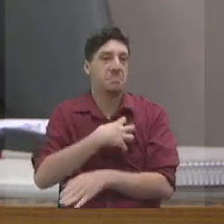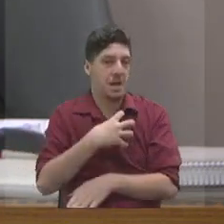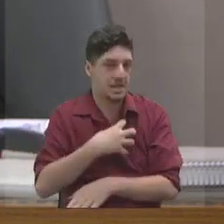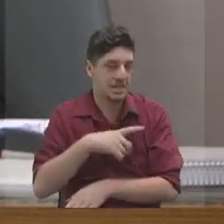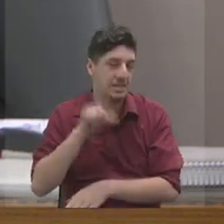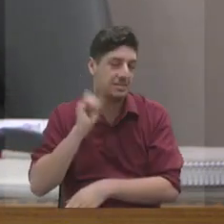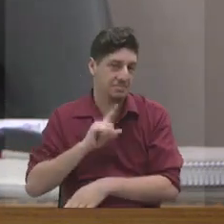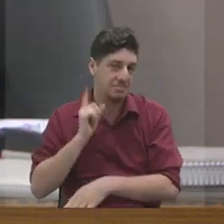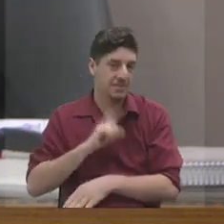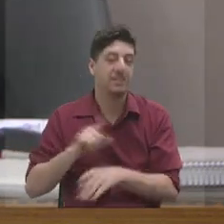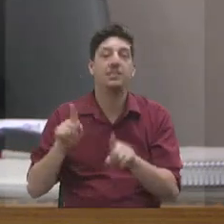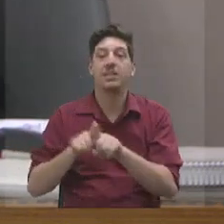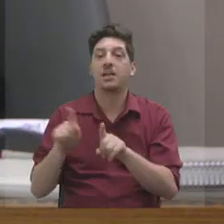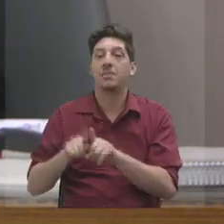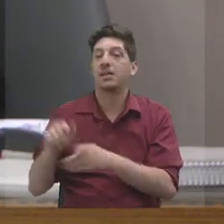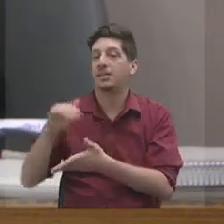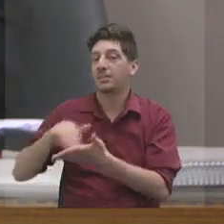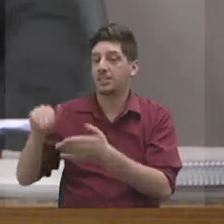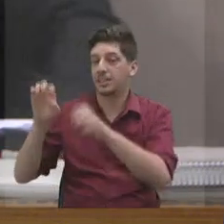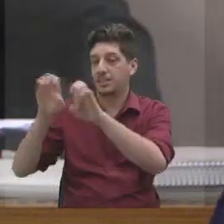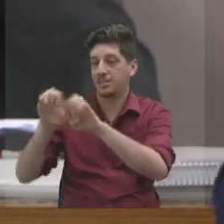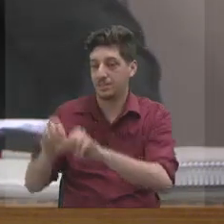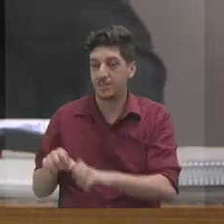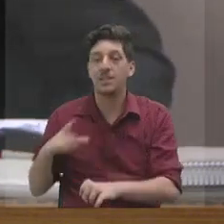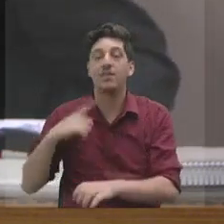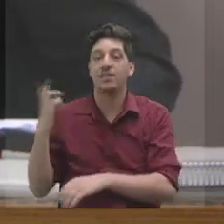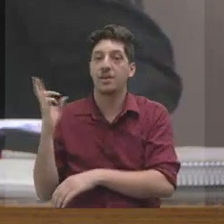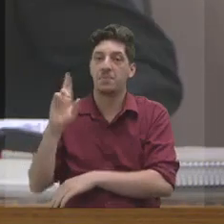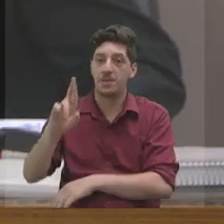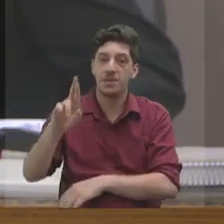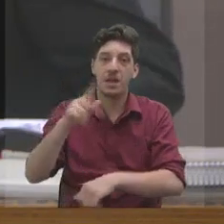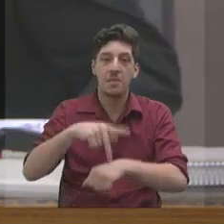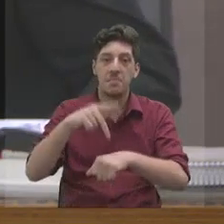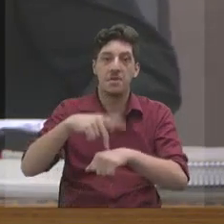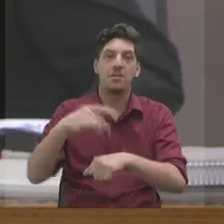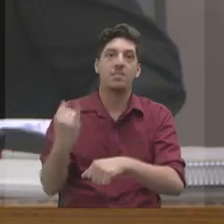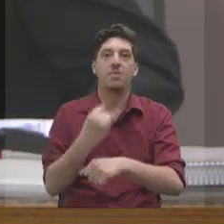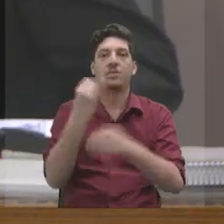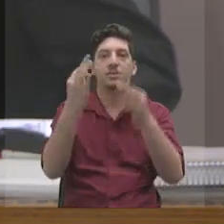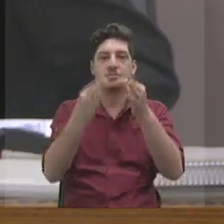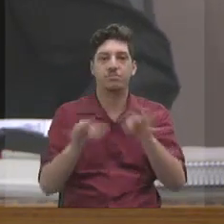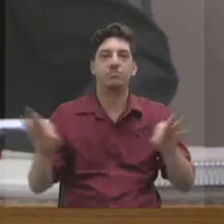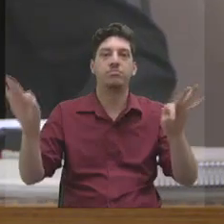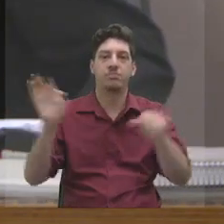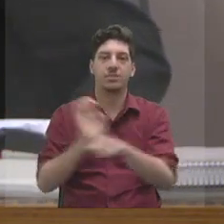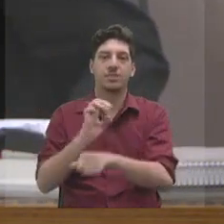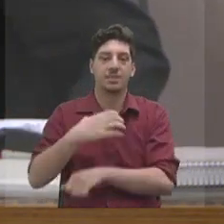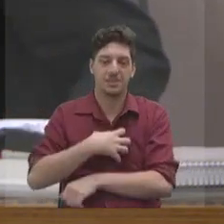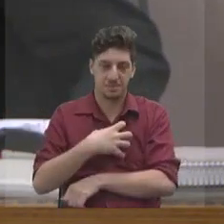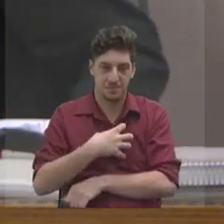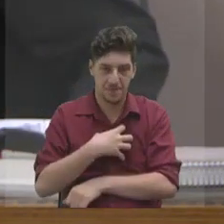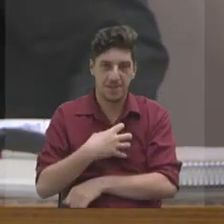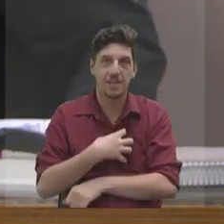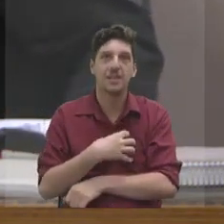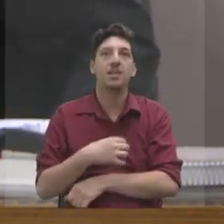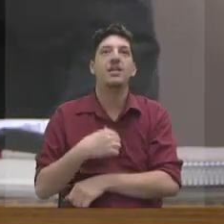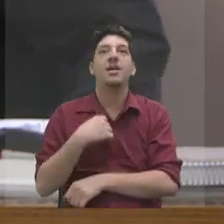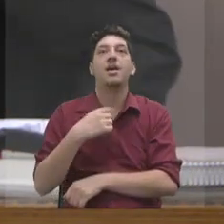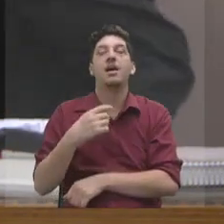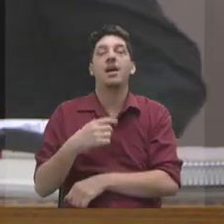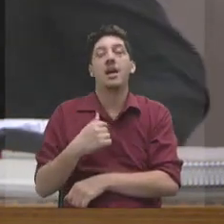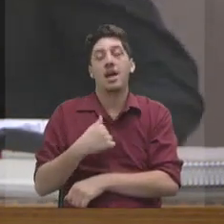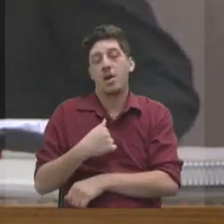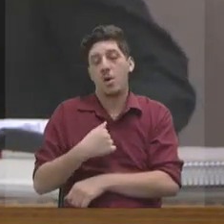ciência teve representada né no evento lá da pedra fundamental desse trecho lá no estado da Bahia eu falo que